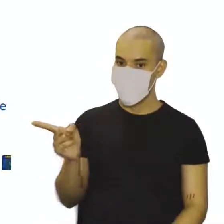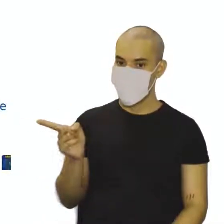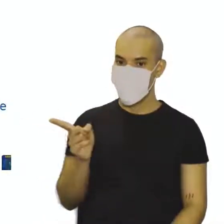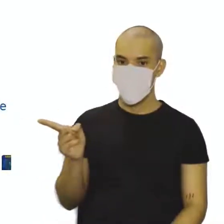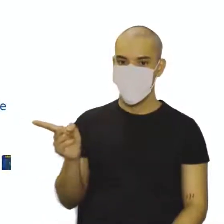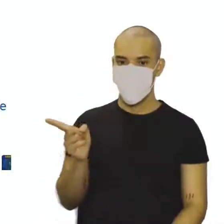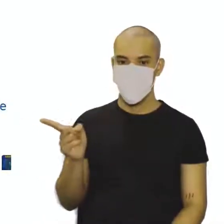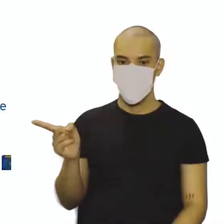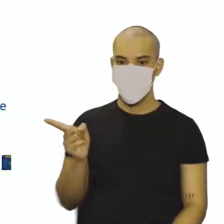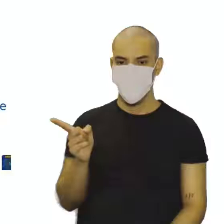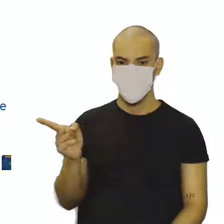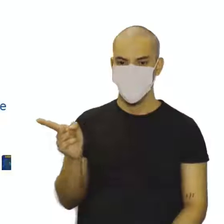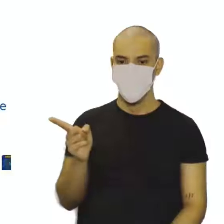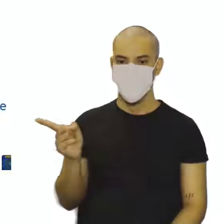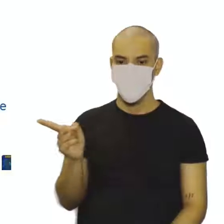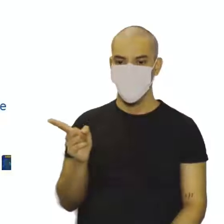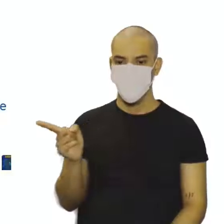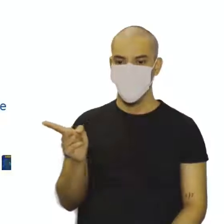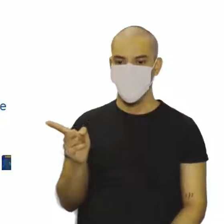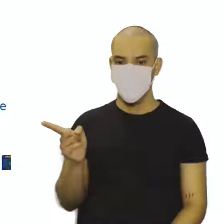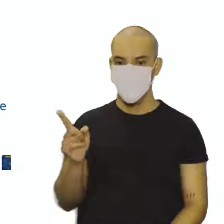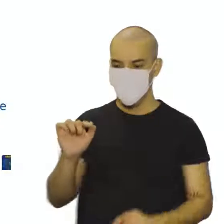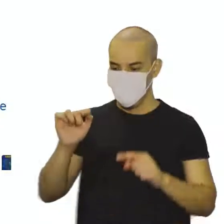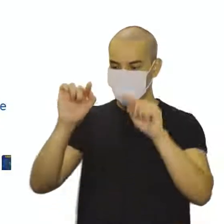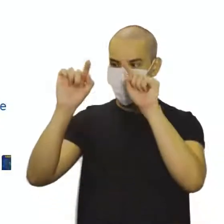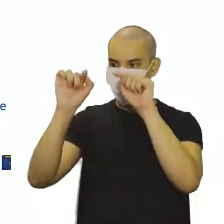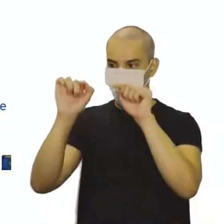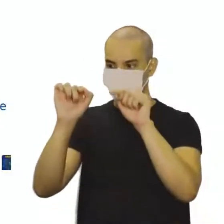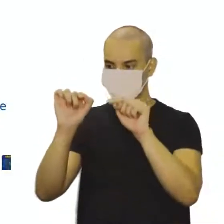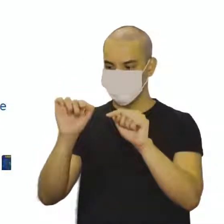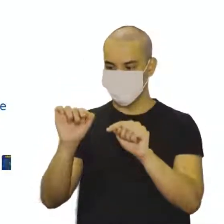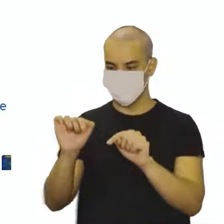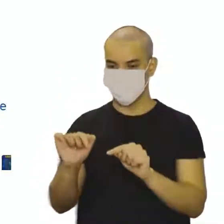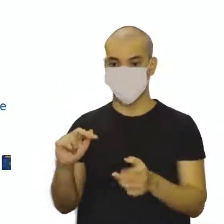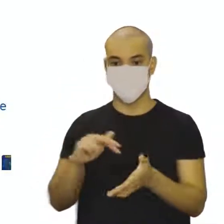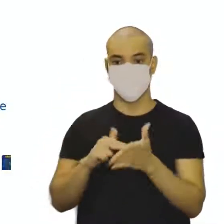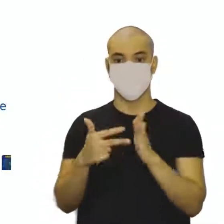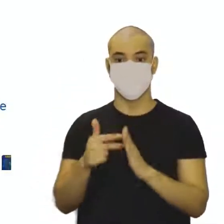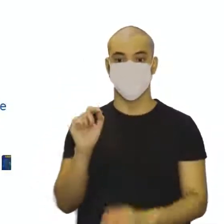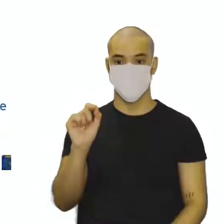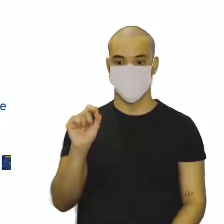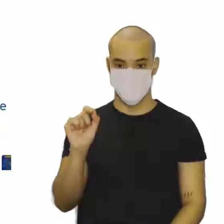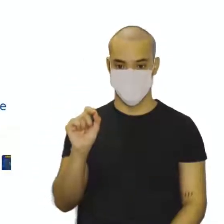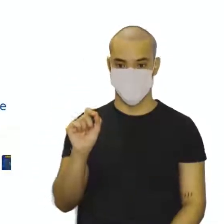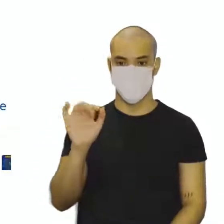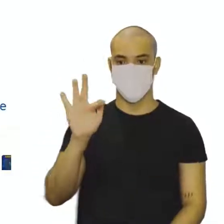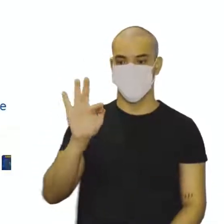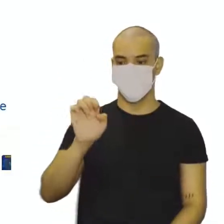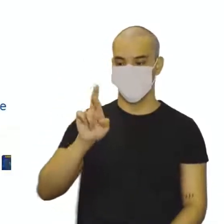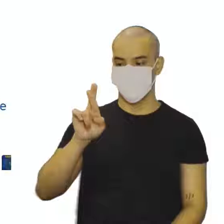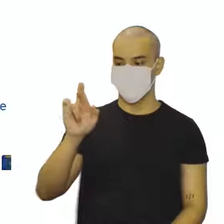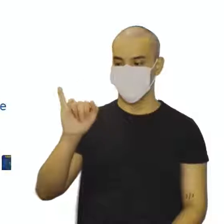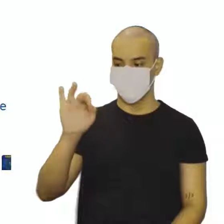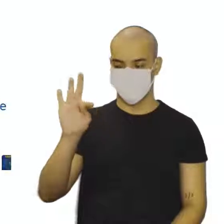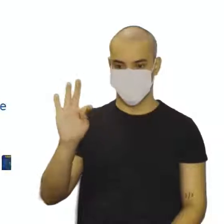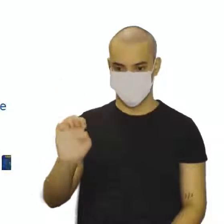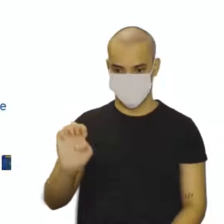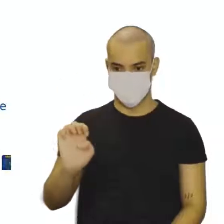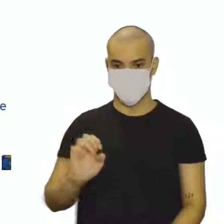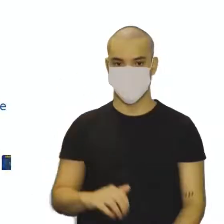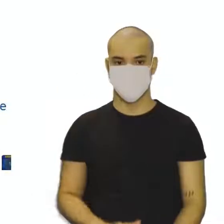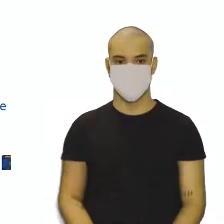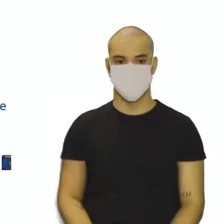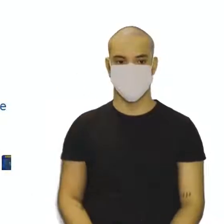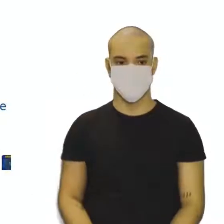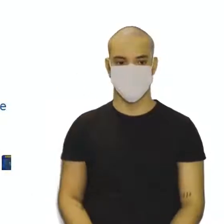mesma simbologia com barrinhas tracejadas e paralelas, nós temos um indutor com núcleo